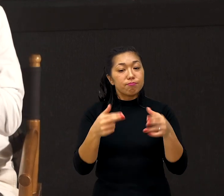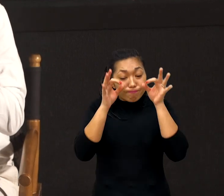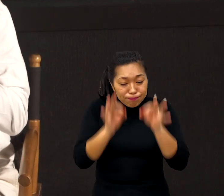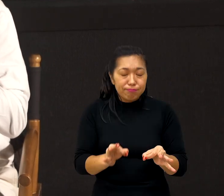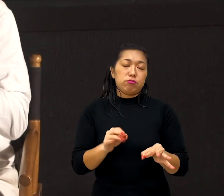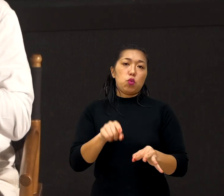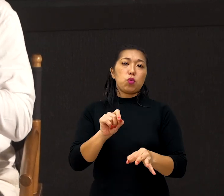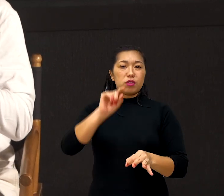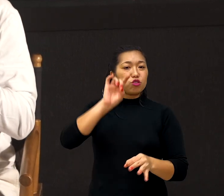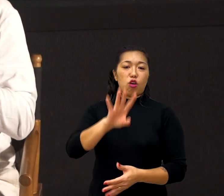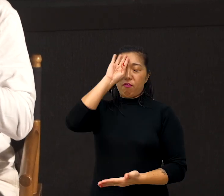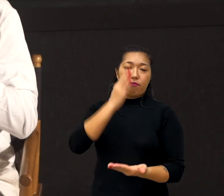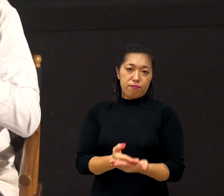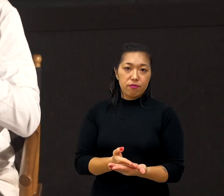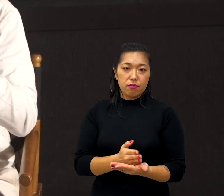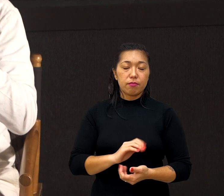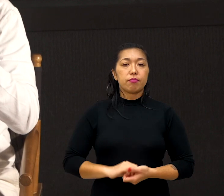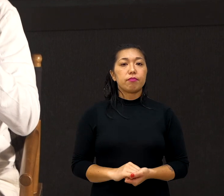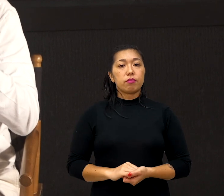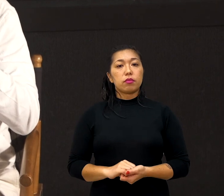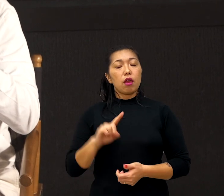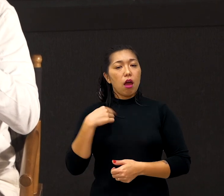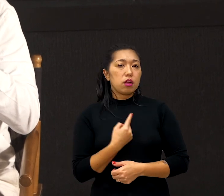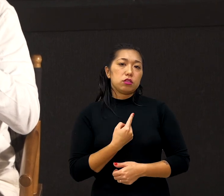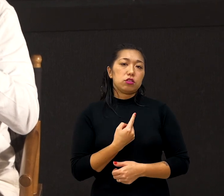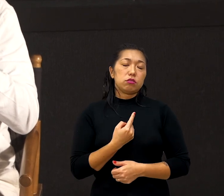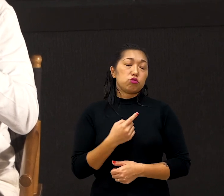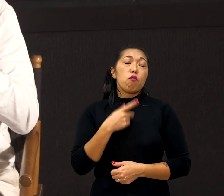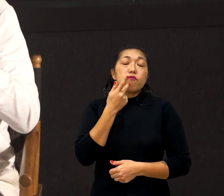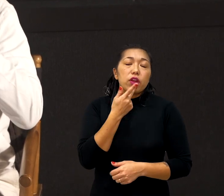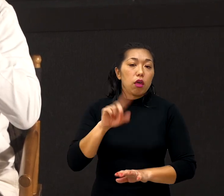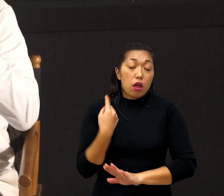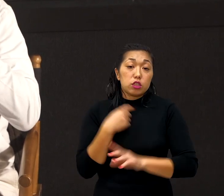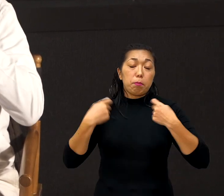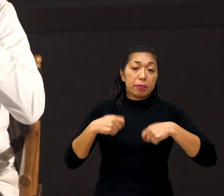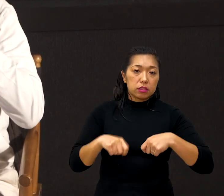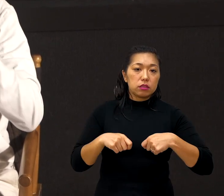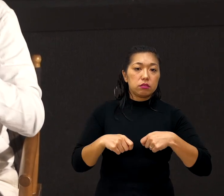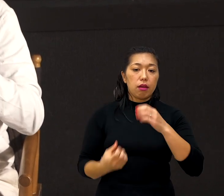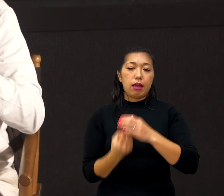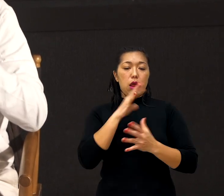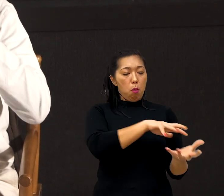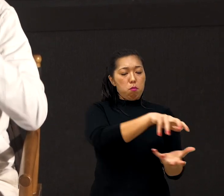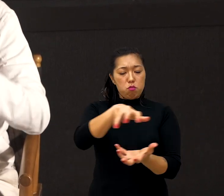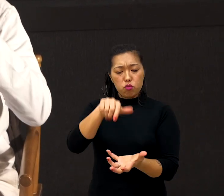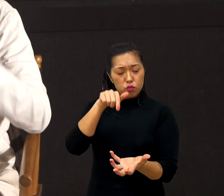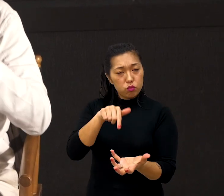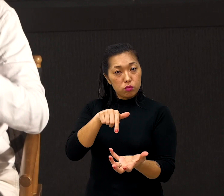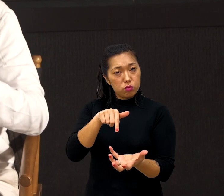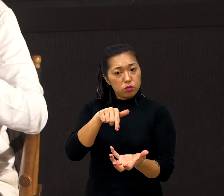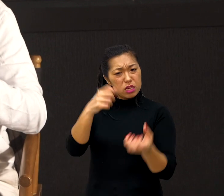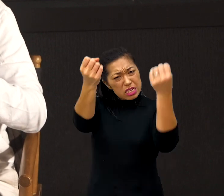para ir no mesmo, né? Não estou dizendo que a gente precisa criar, mas o mundo não pode